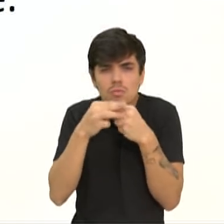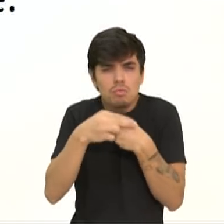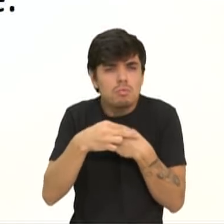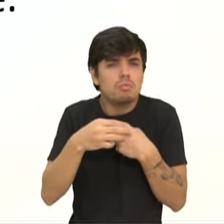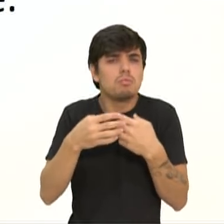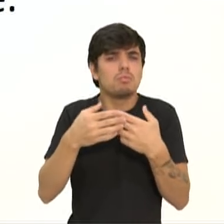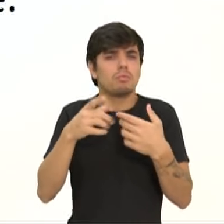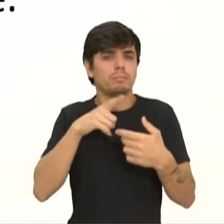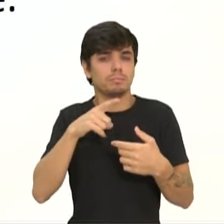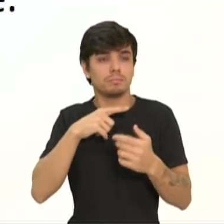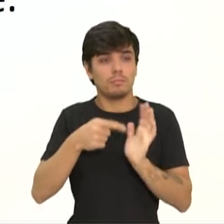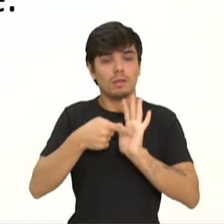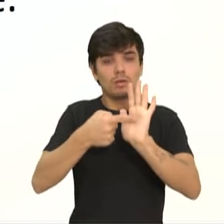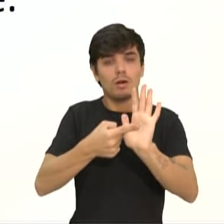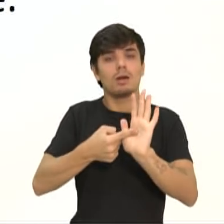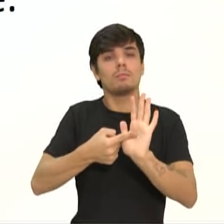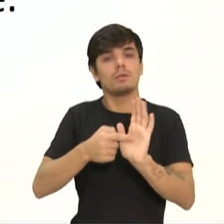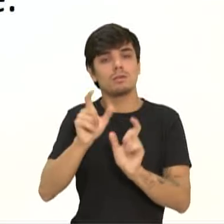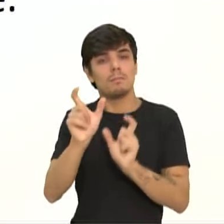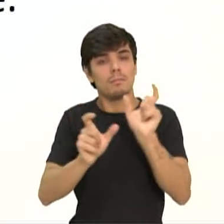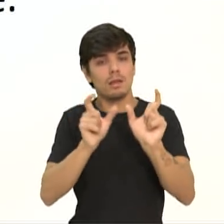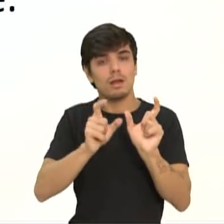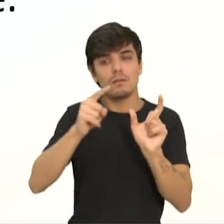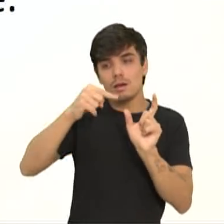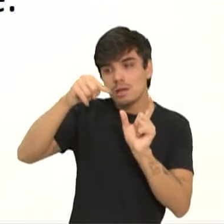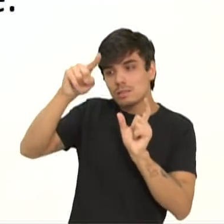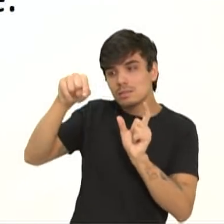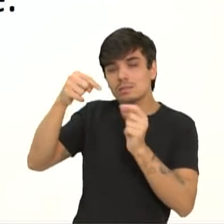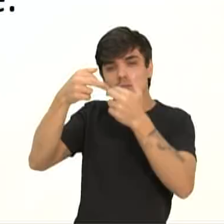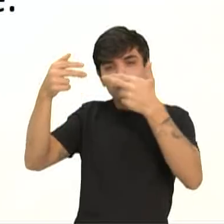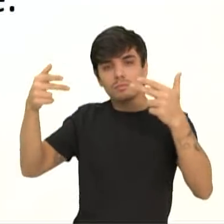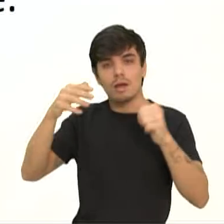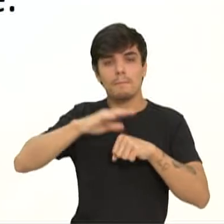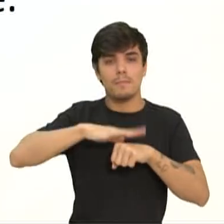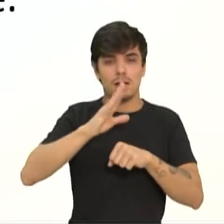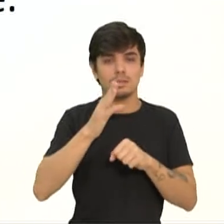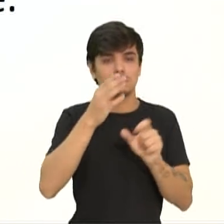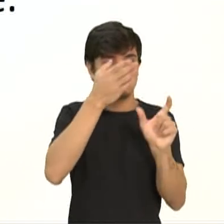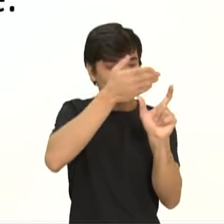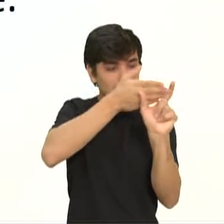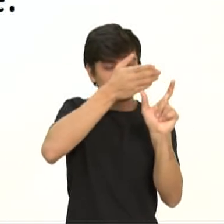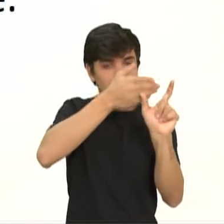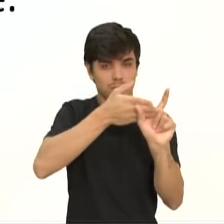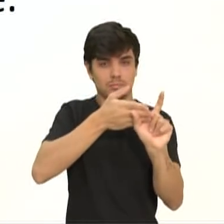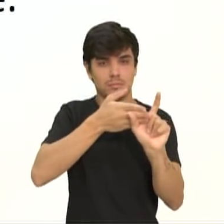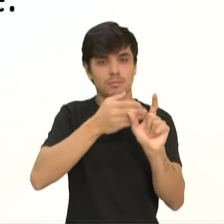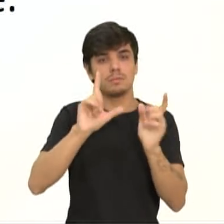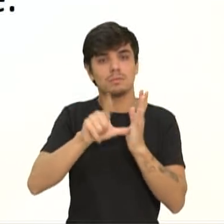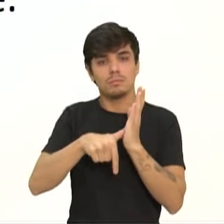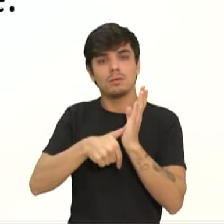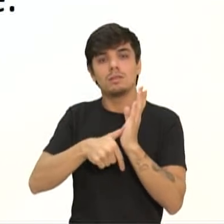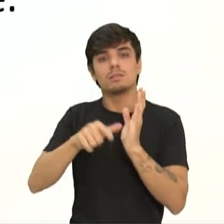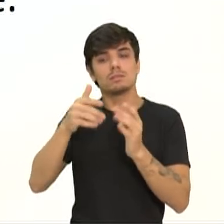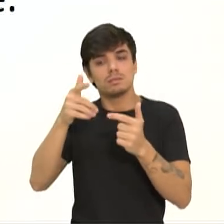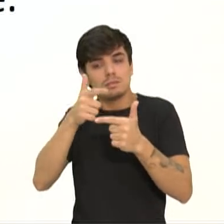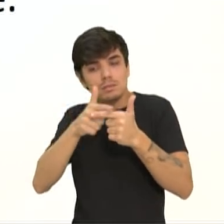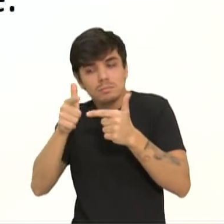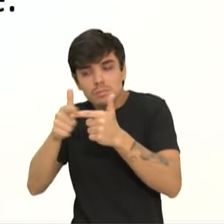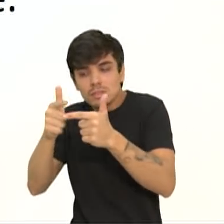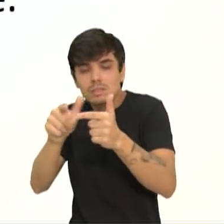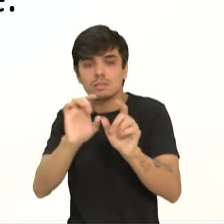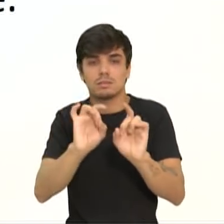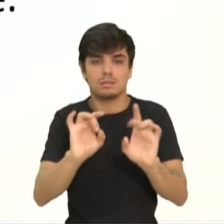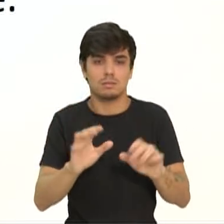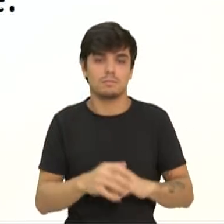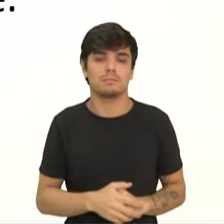acentuadas com mais de 2 sílabas. Pronuncie-as pausadamente. Depois faça a separação.